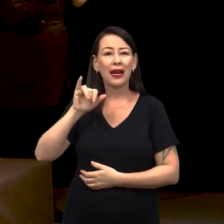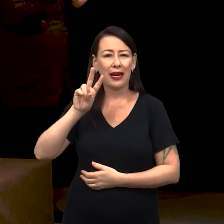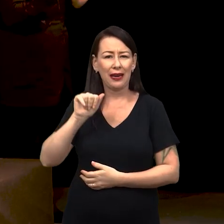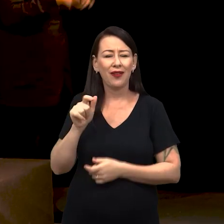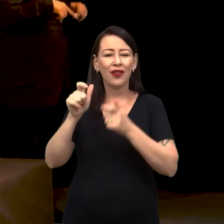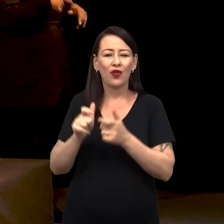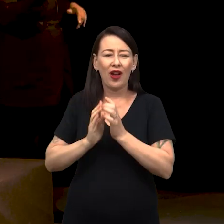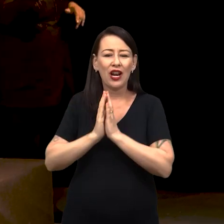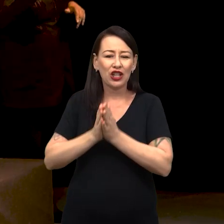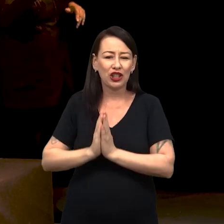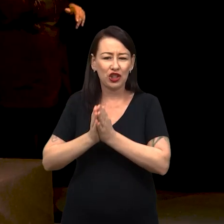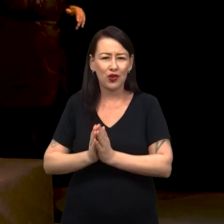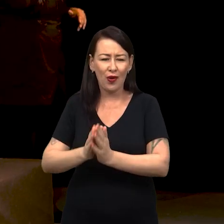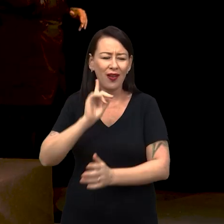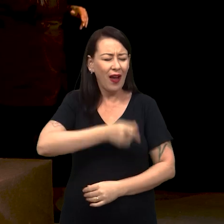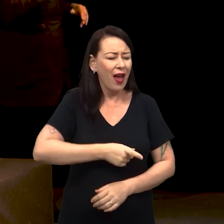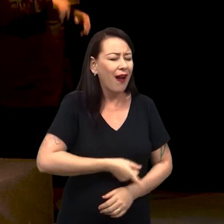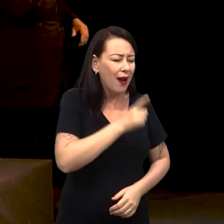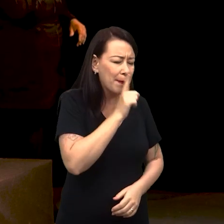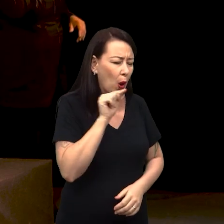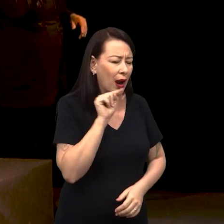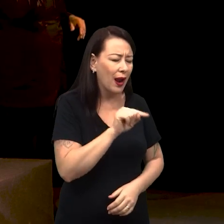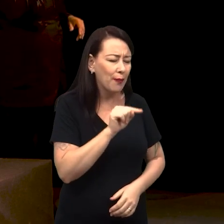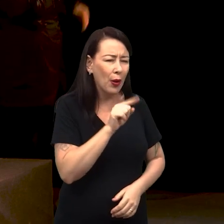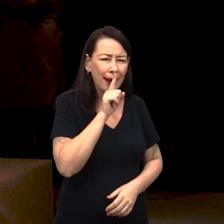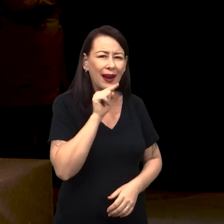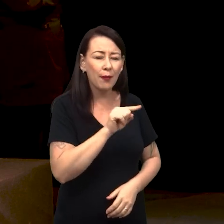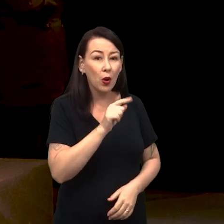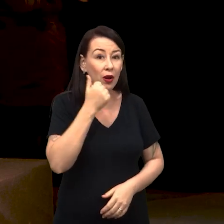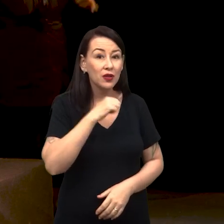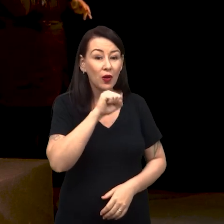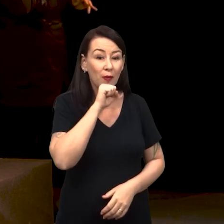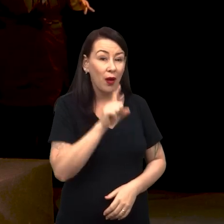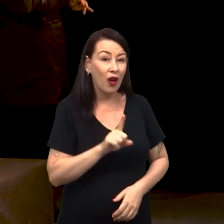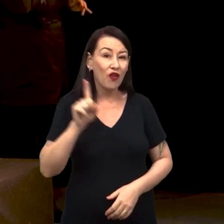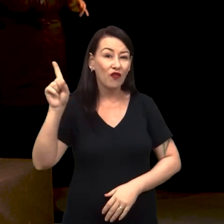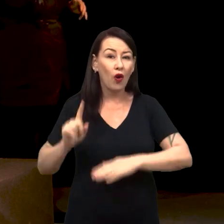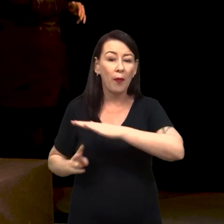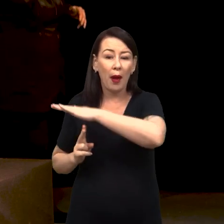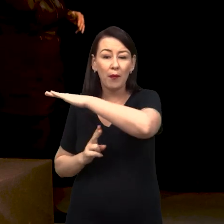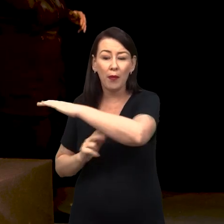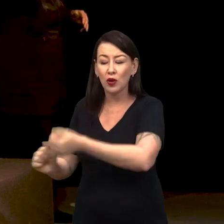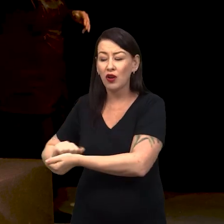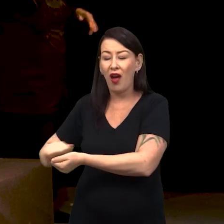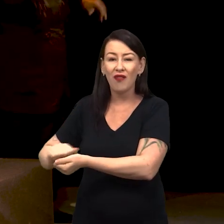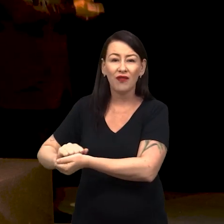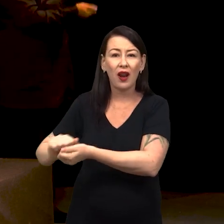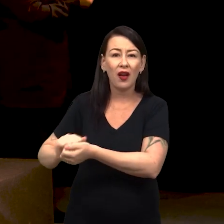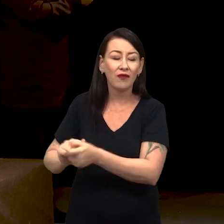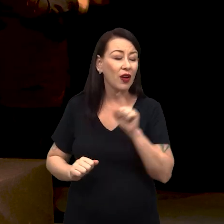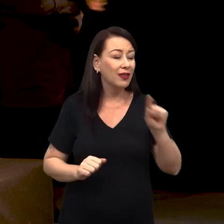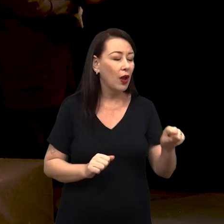Dona Niva, no Vale do Jequitinhonha. Cala a boca, neném, cala a boca, sua mãe foi pra fonte lavar